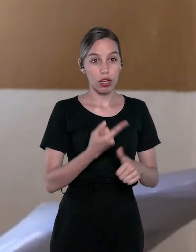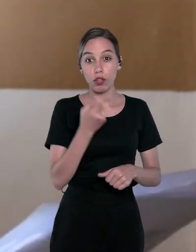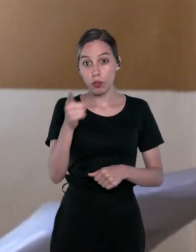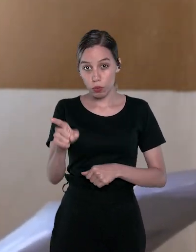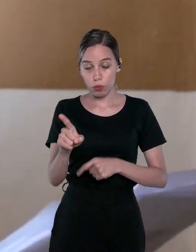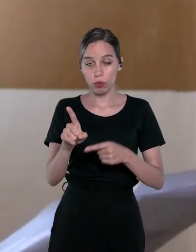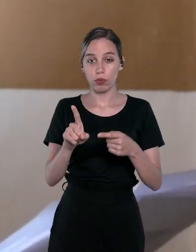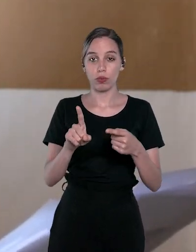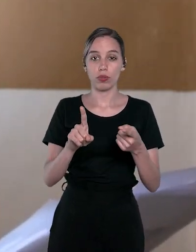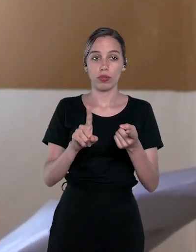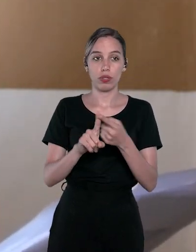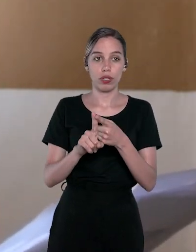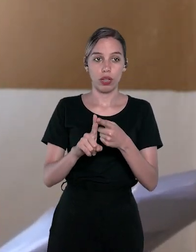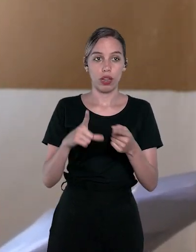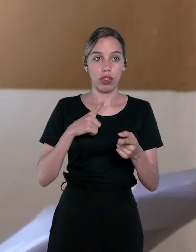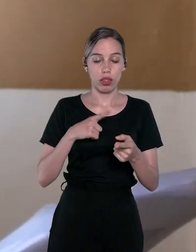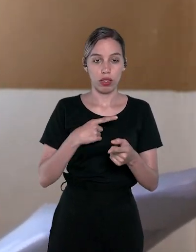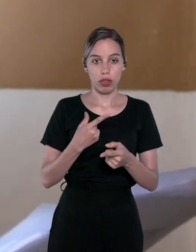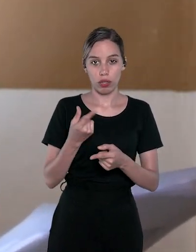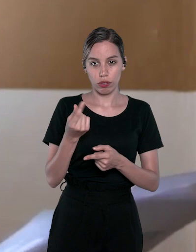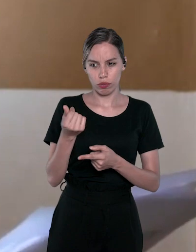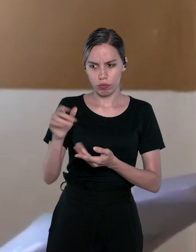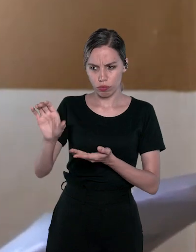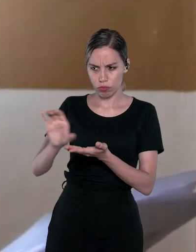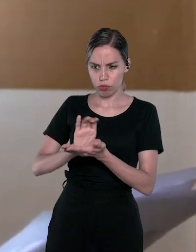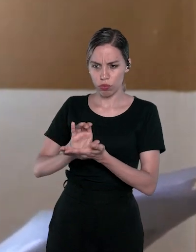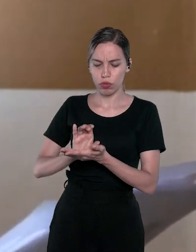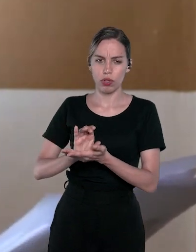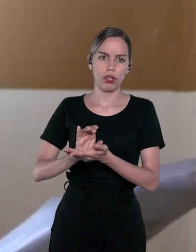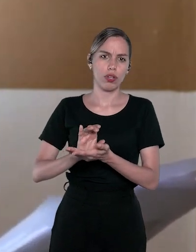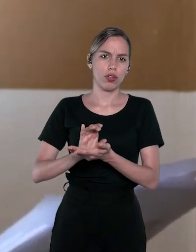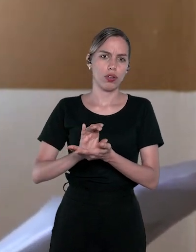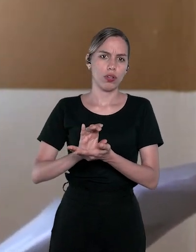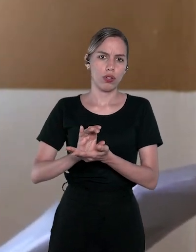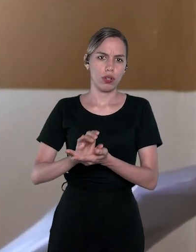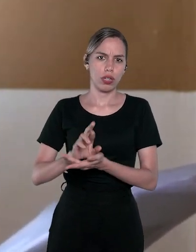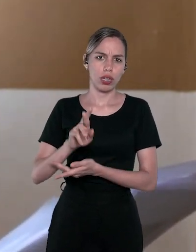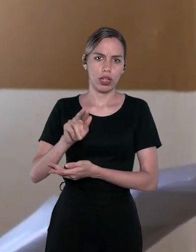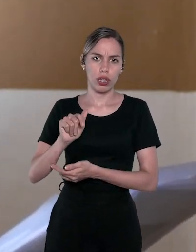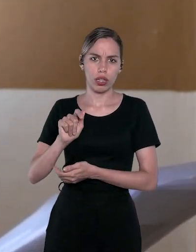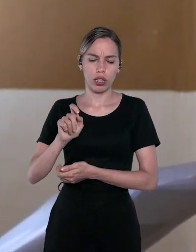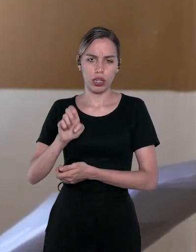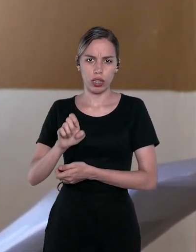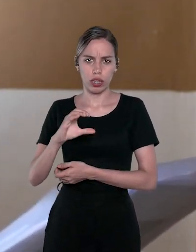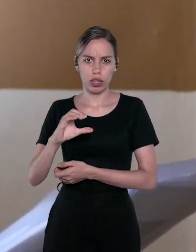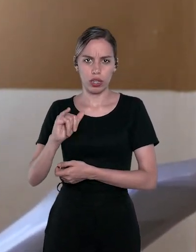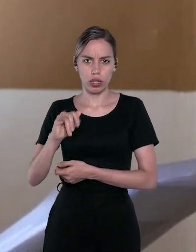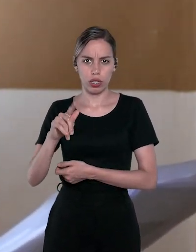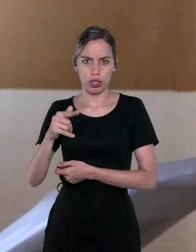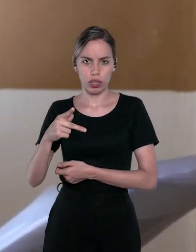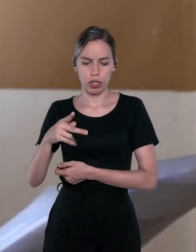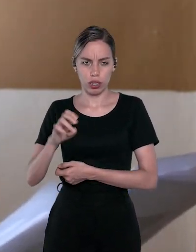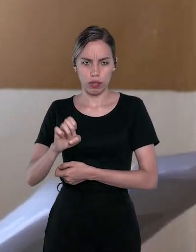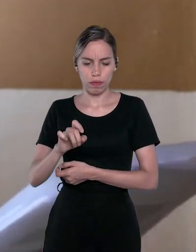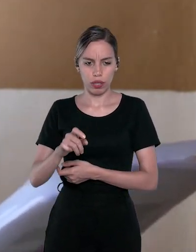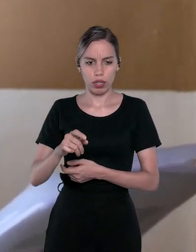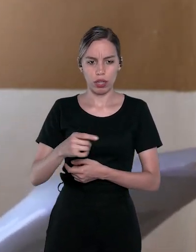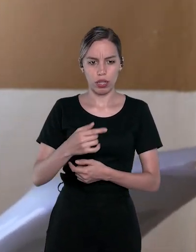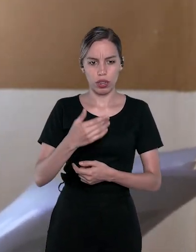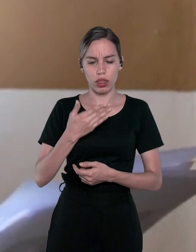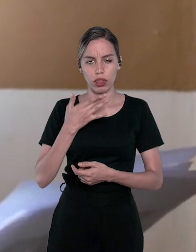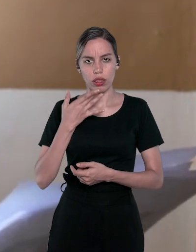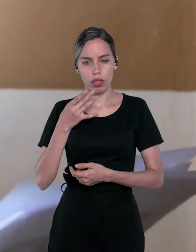último publicado com recursos do Fundo Municipal de Cultura do Recife, História, Cultura, Sabores, Lugares e Tipos, na